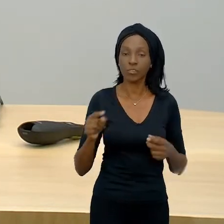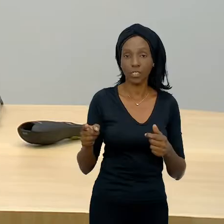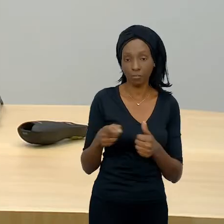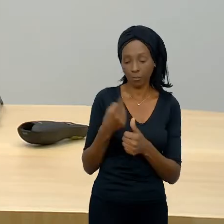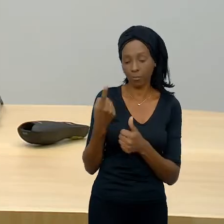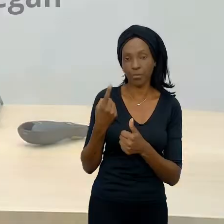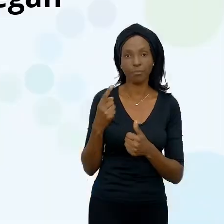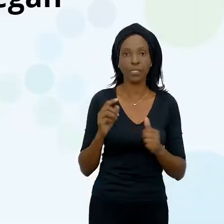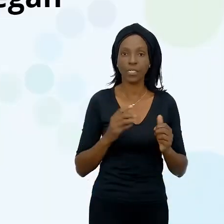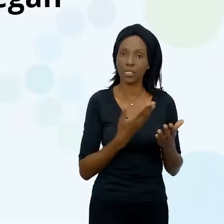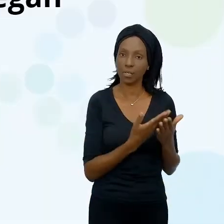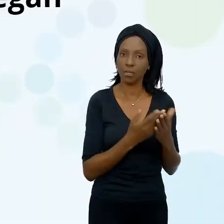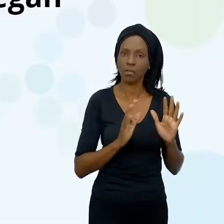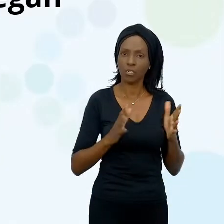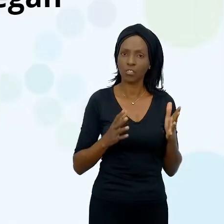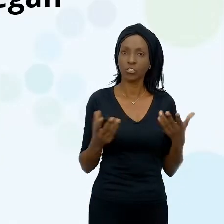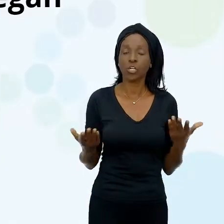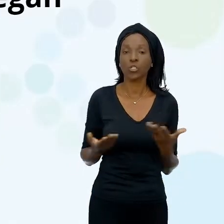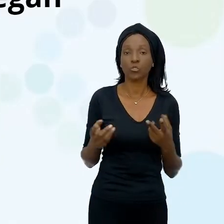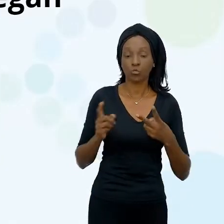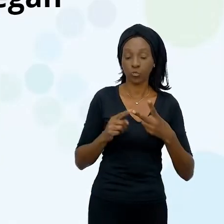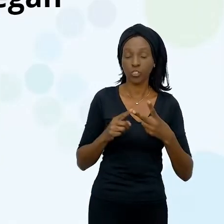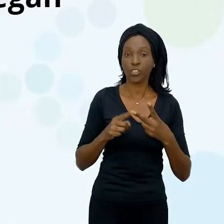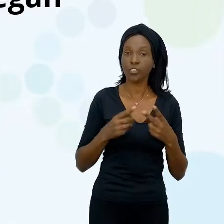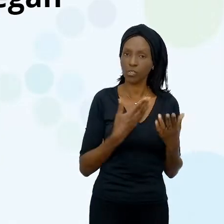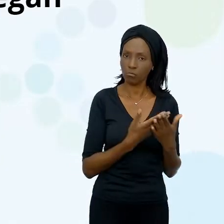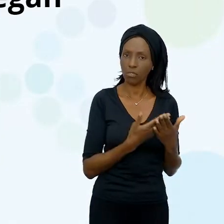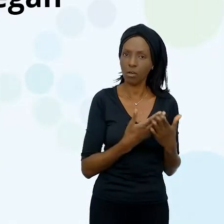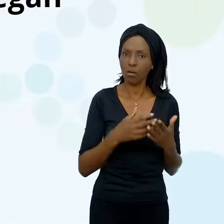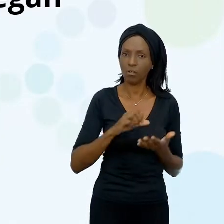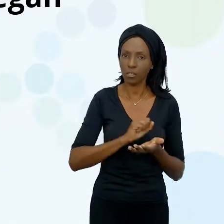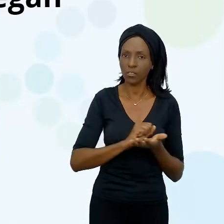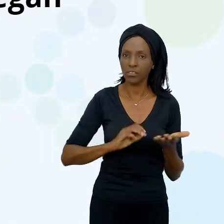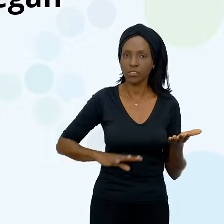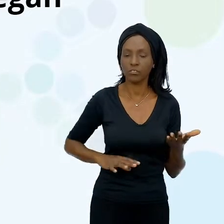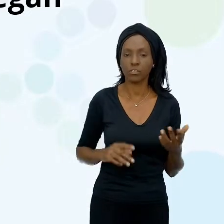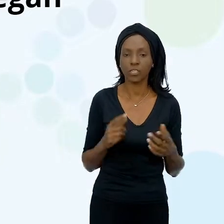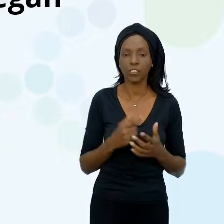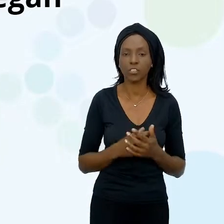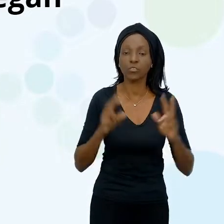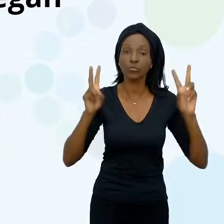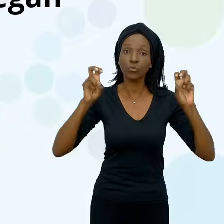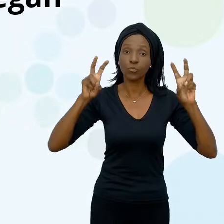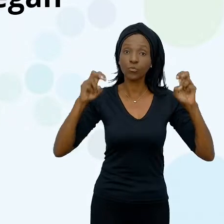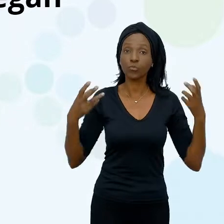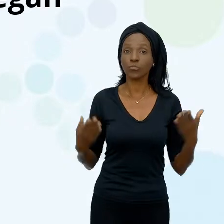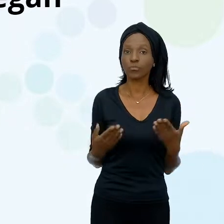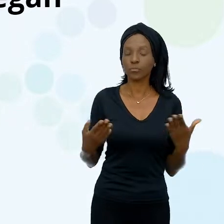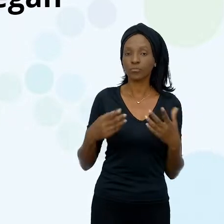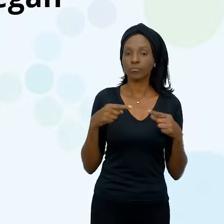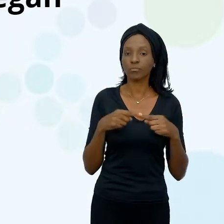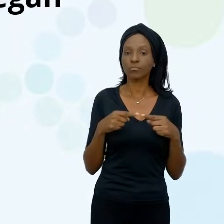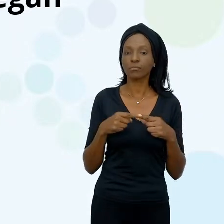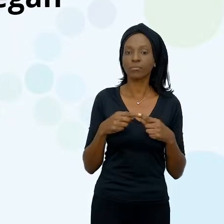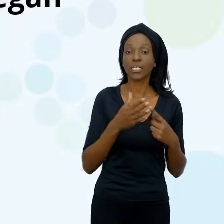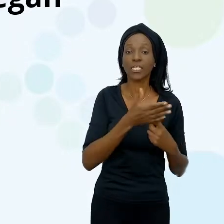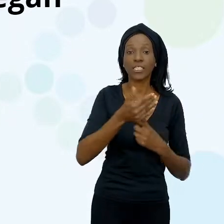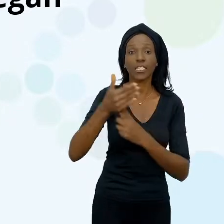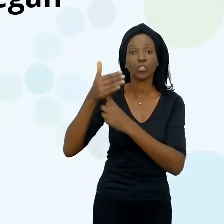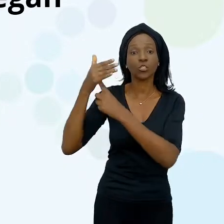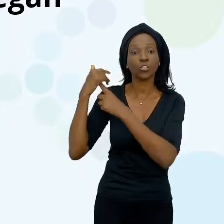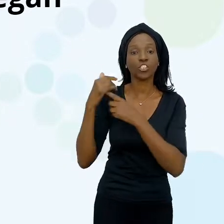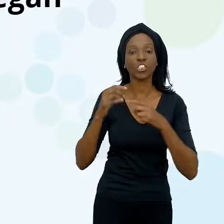aula. Hoje a gente vai ter a segunda aula dessa atividade, tá? E o título da aula de hoje é